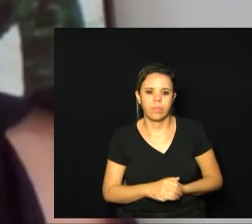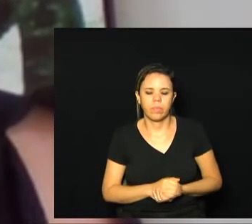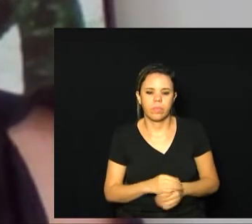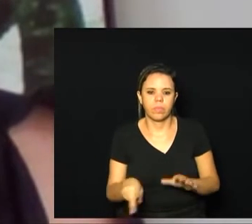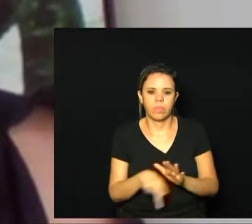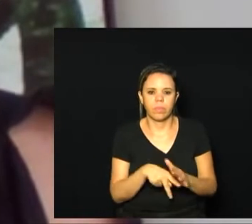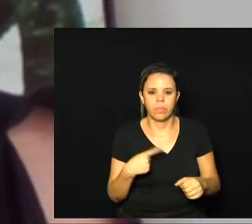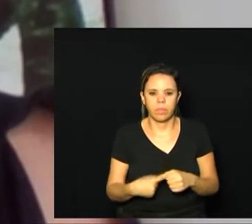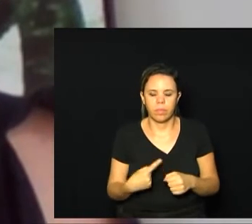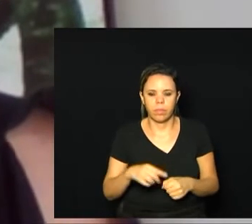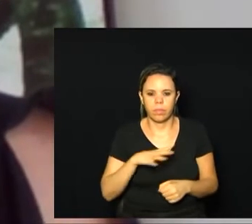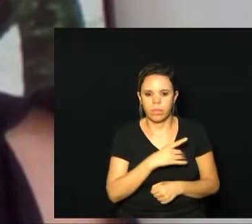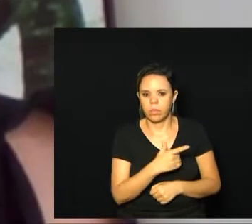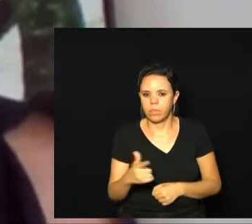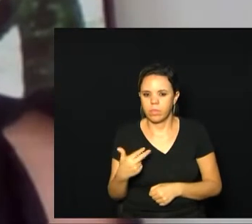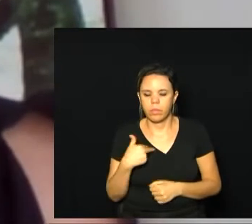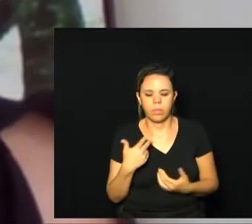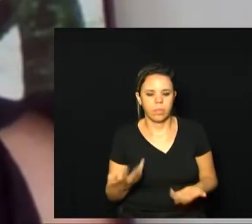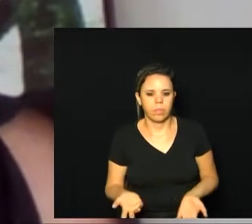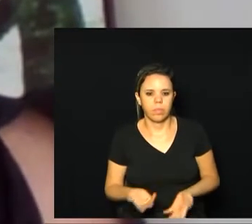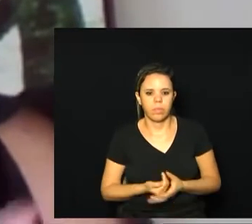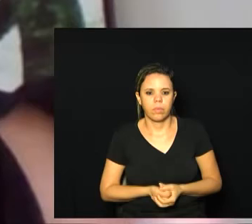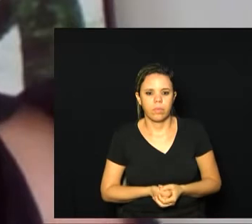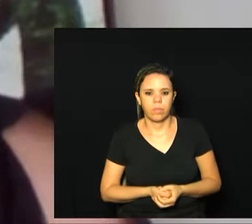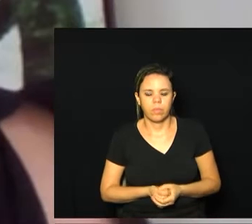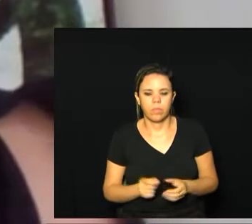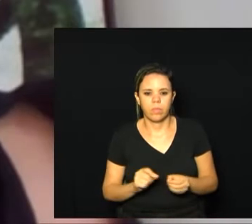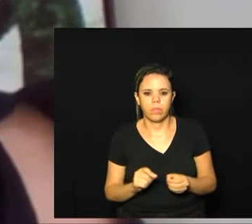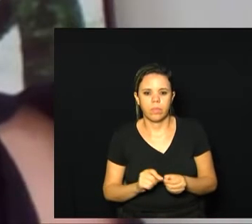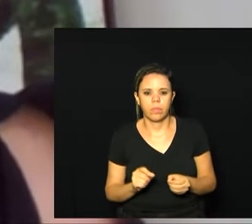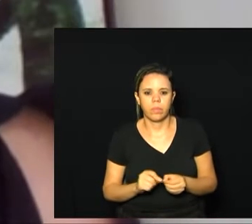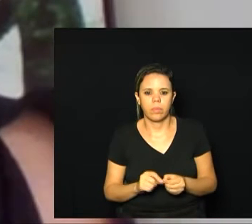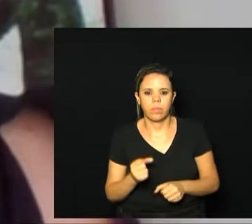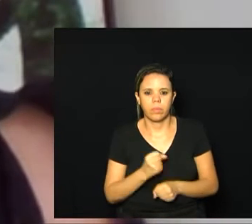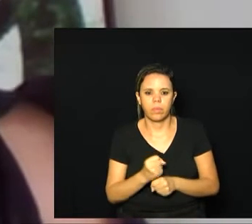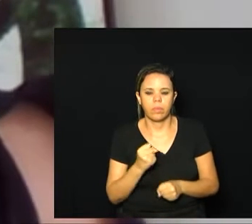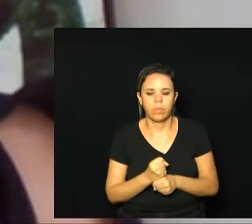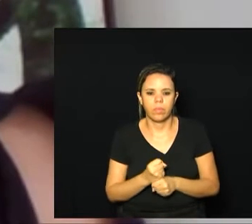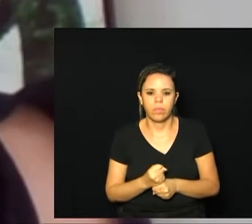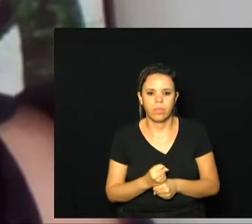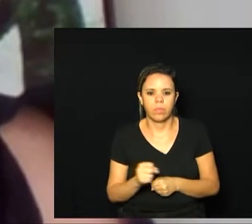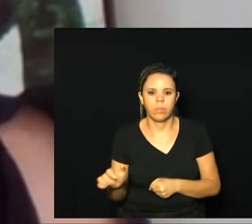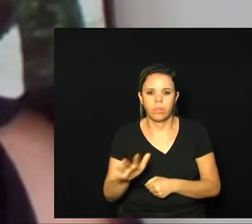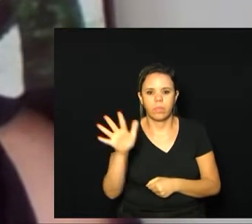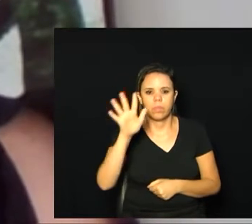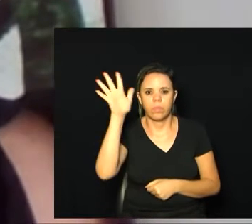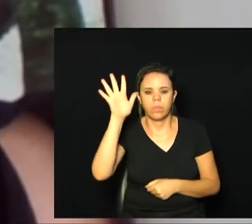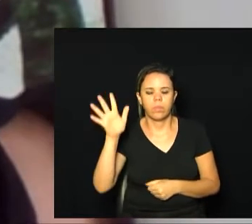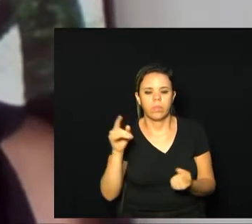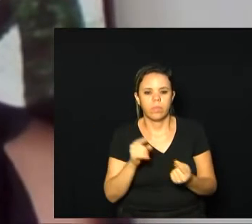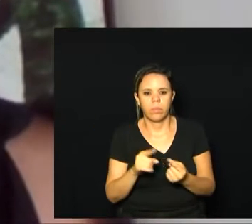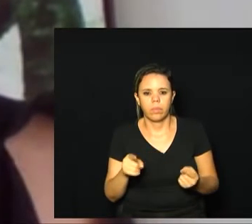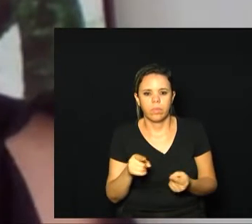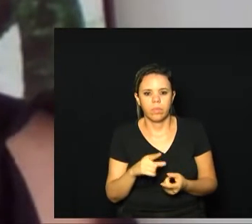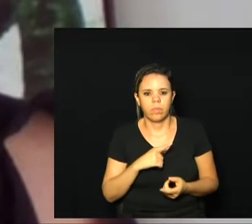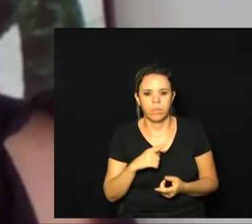próprio município ele não tem condições de fazer obras que são caríssimas, né? No sentido de